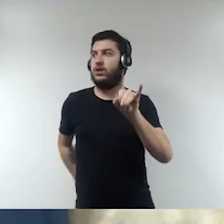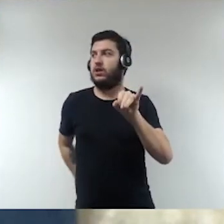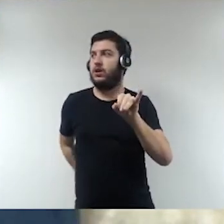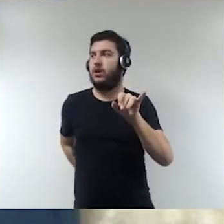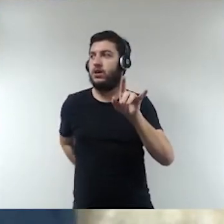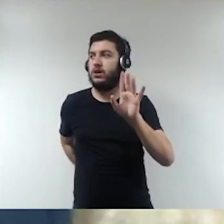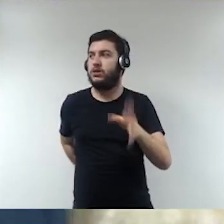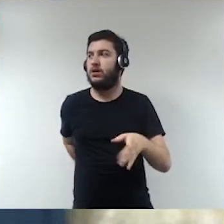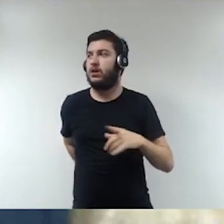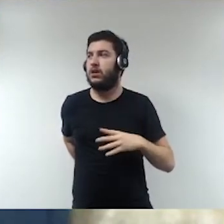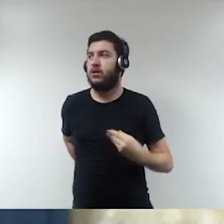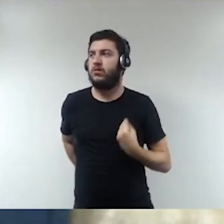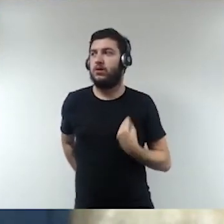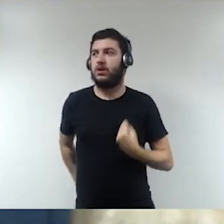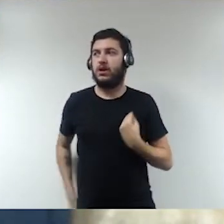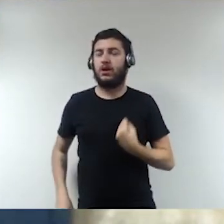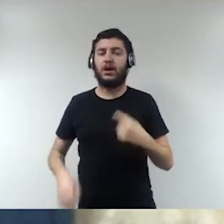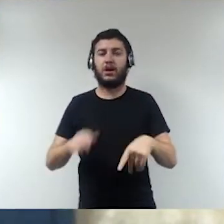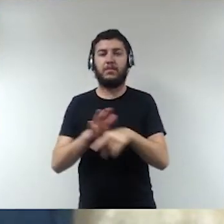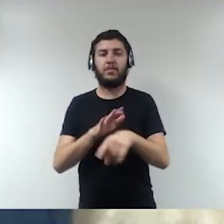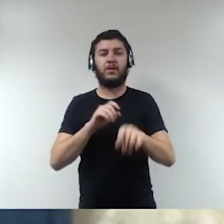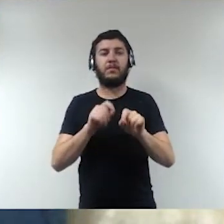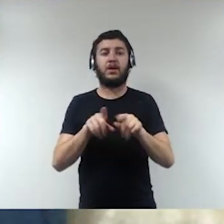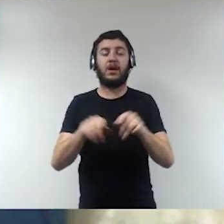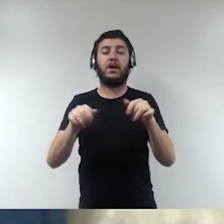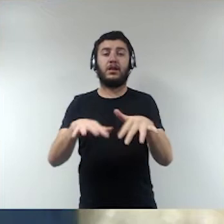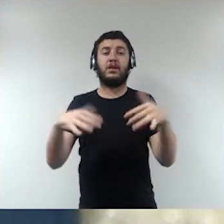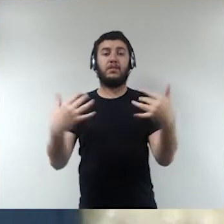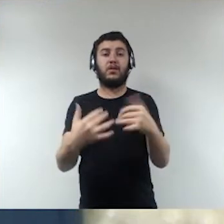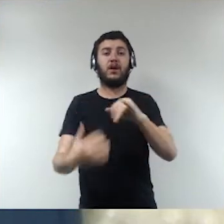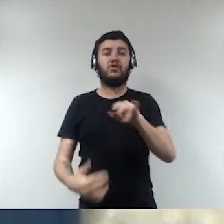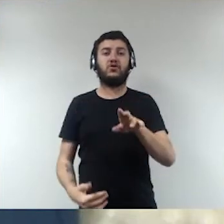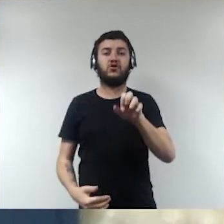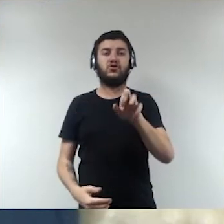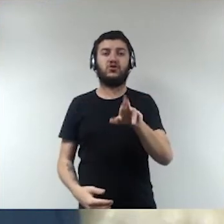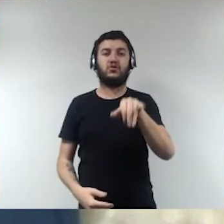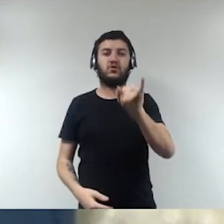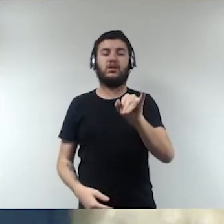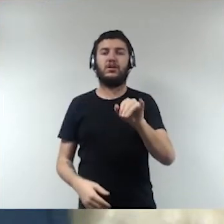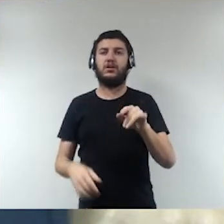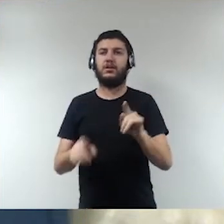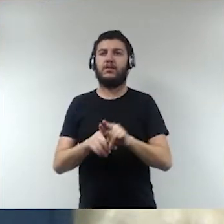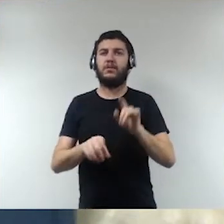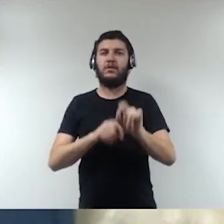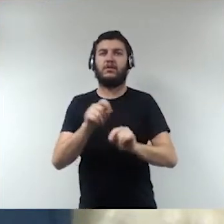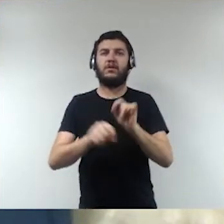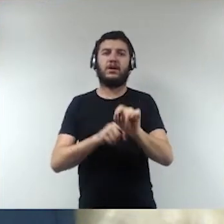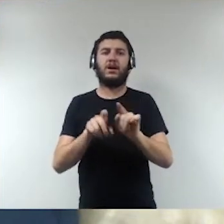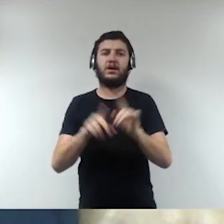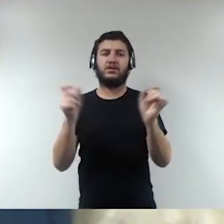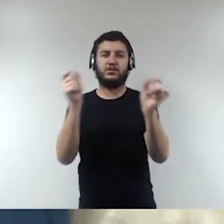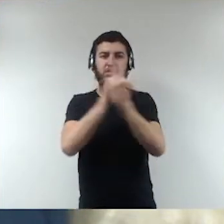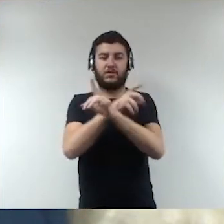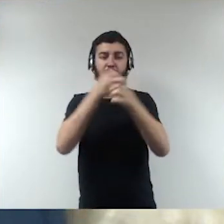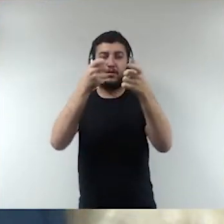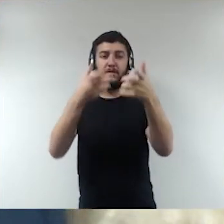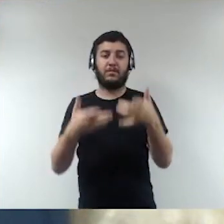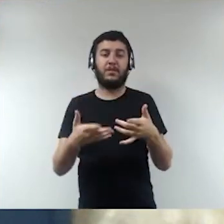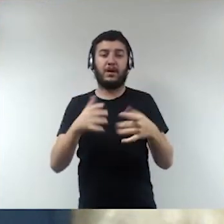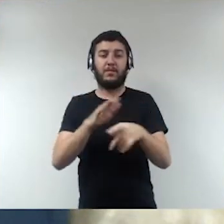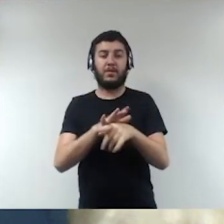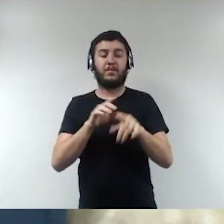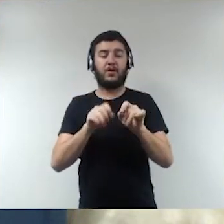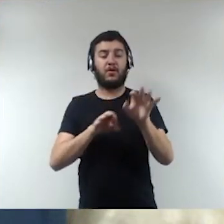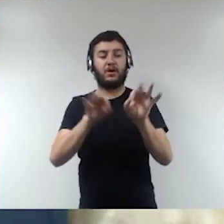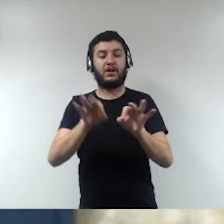é própria do Tribunal do Júri. É impossível a gente pensar um Tribunal do Júri por videoconferência, ele perde a sua essência.